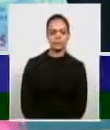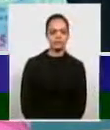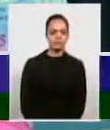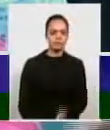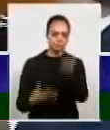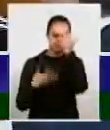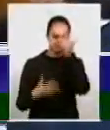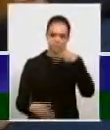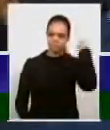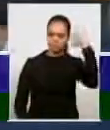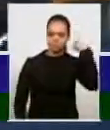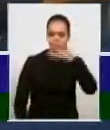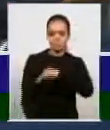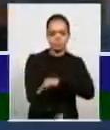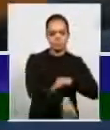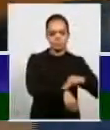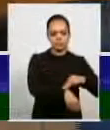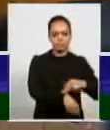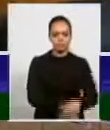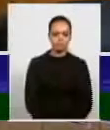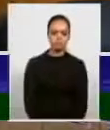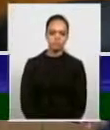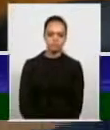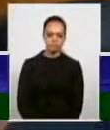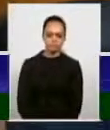Obrigado. Obrigado, vereadora Michele Bretas.